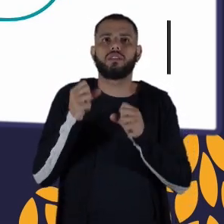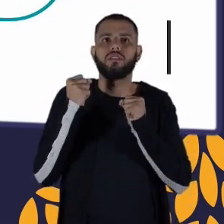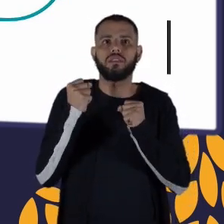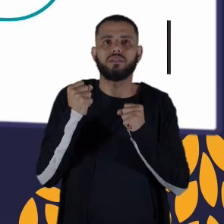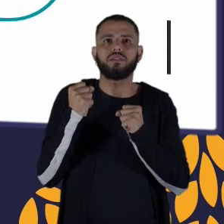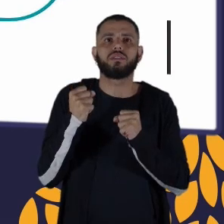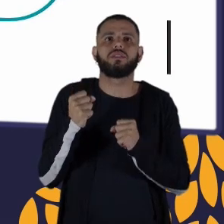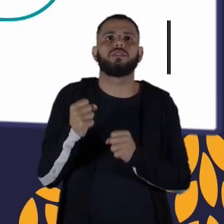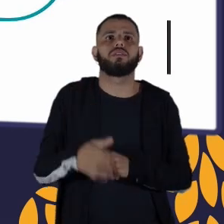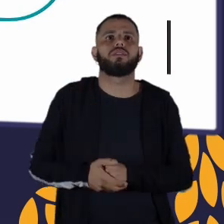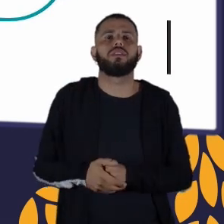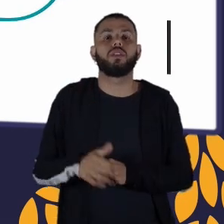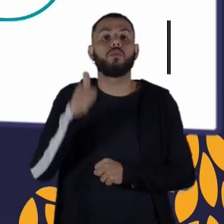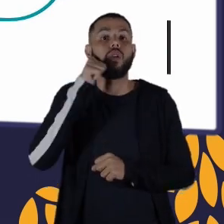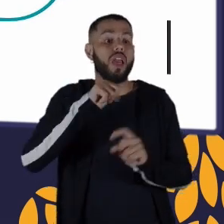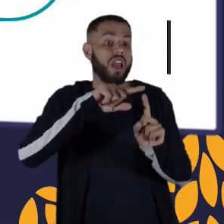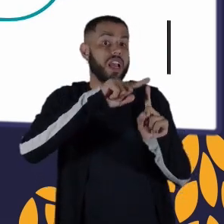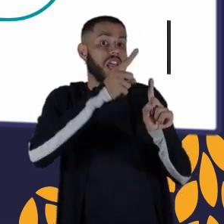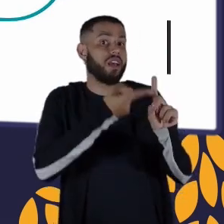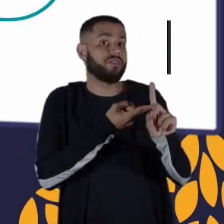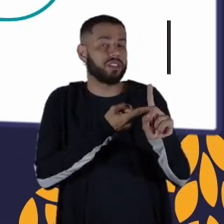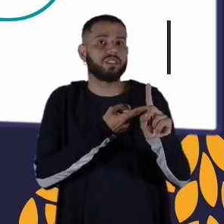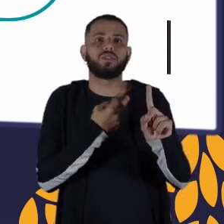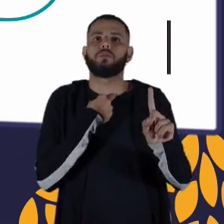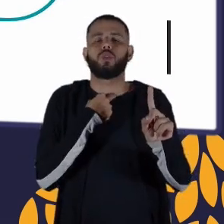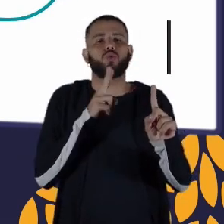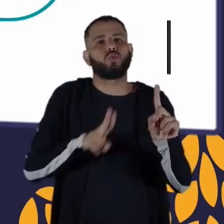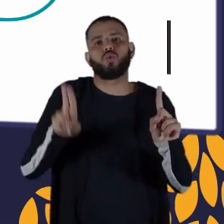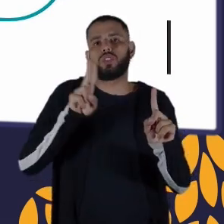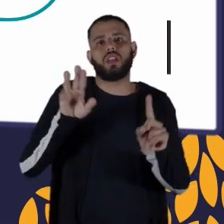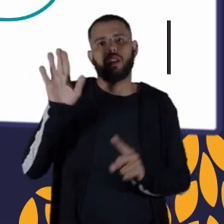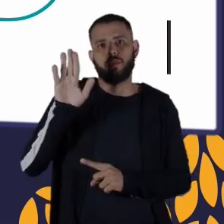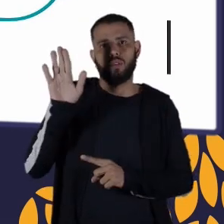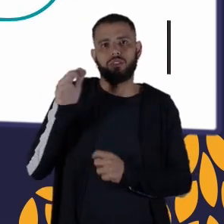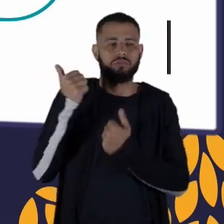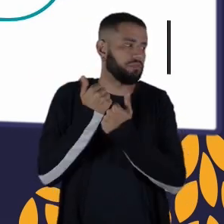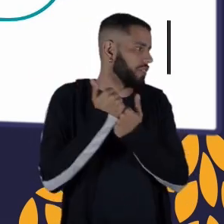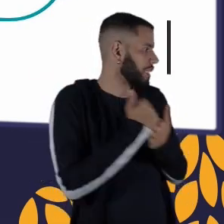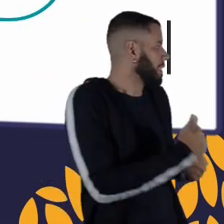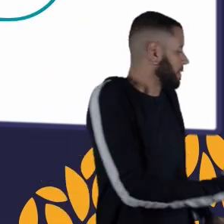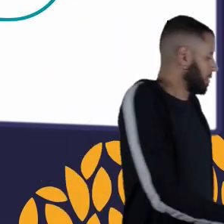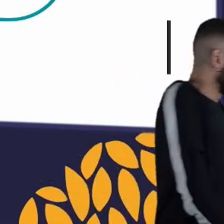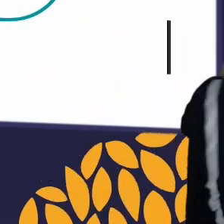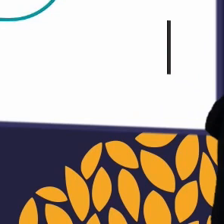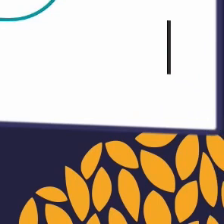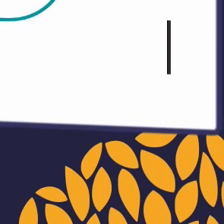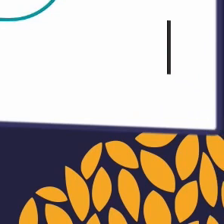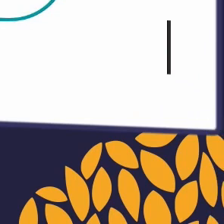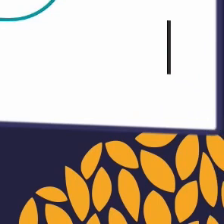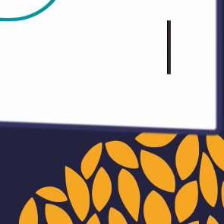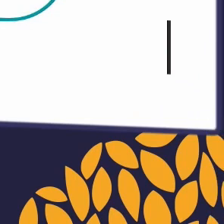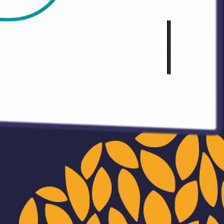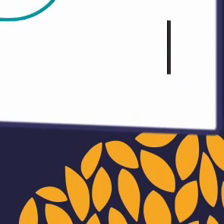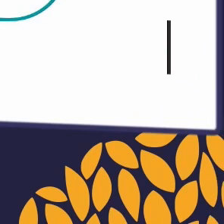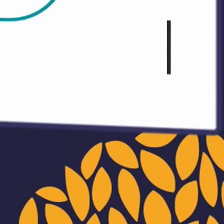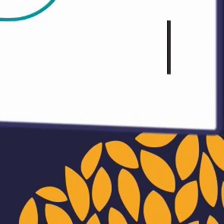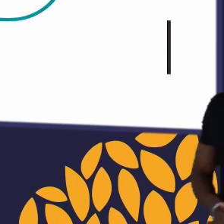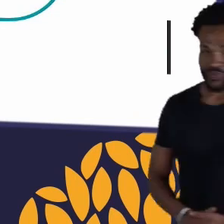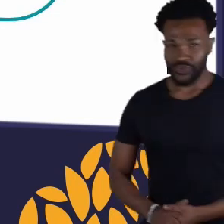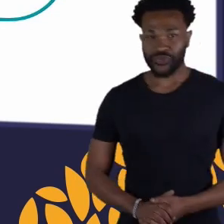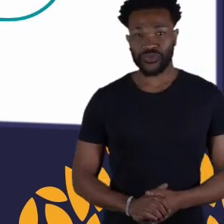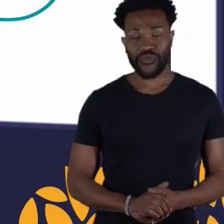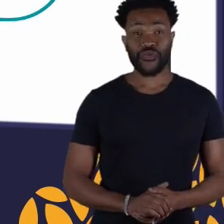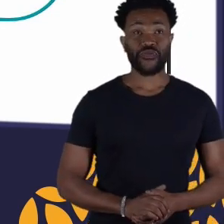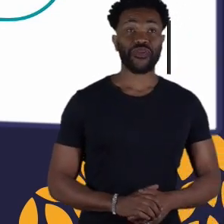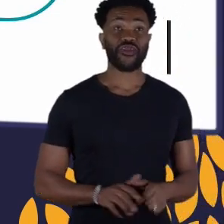como grávida não deveria usar canabinoides, nem nenhum medicamento. Se não mandamos